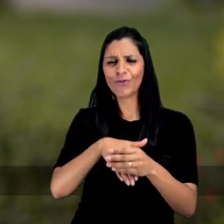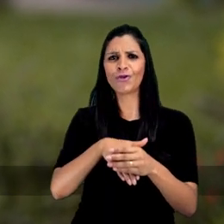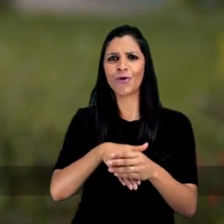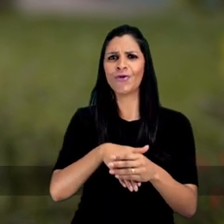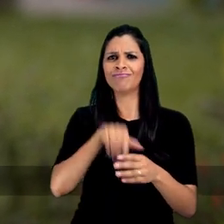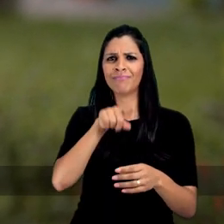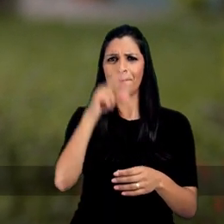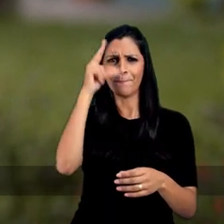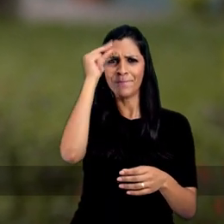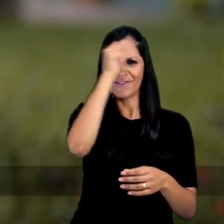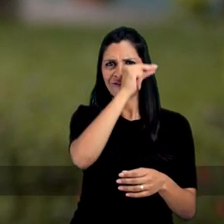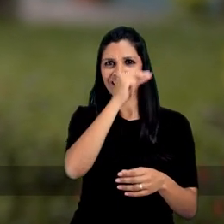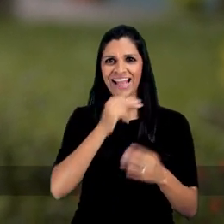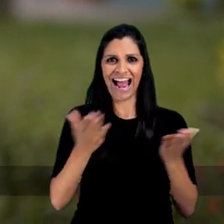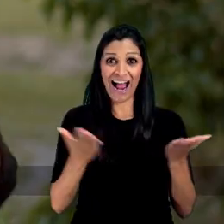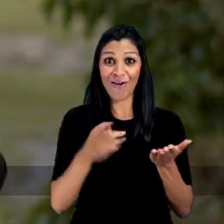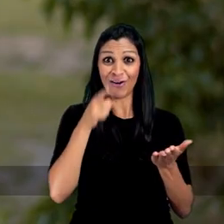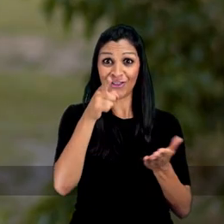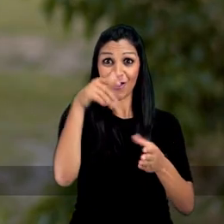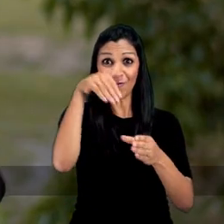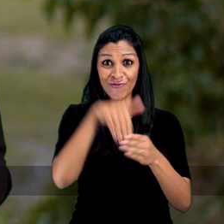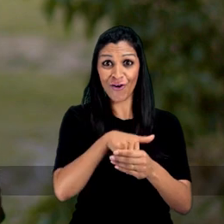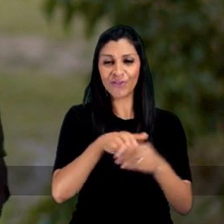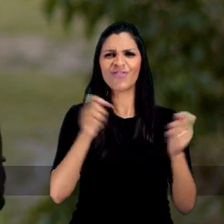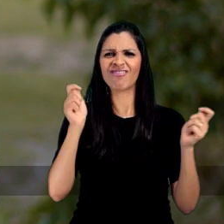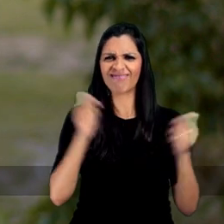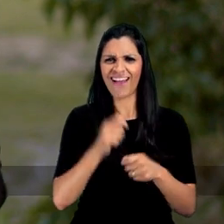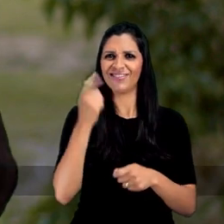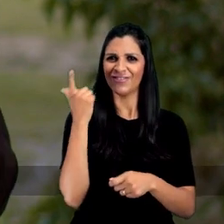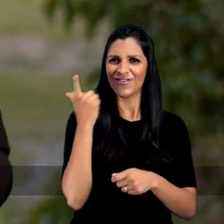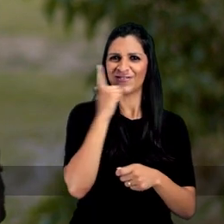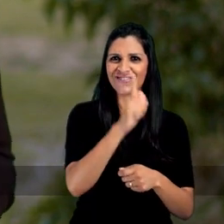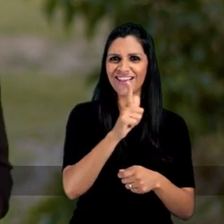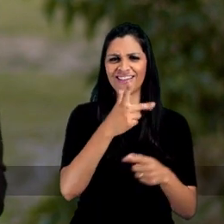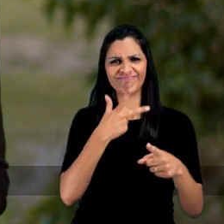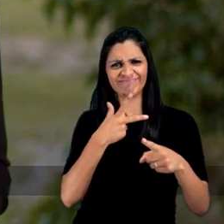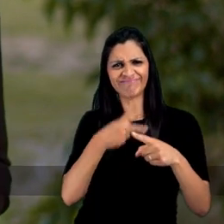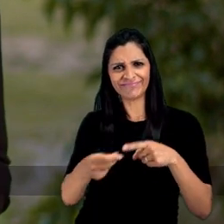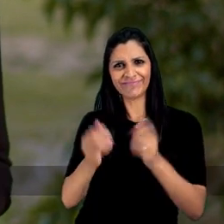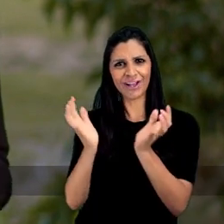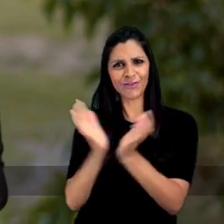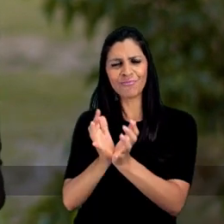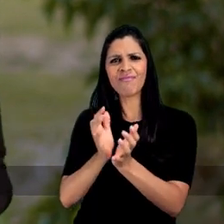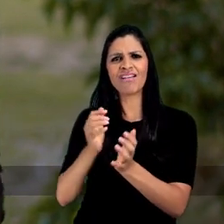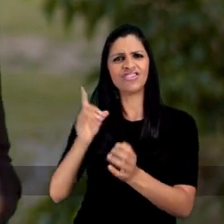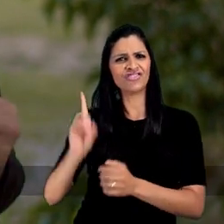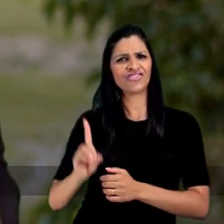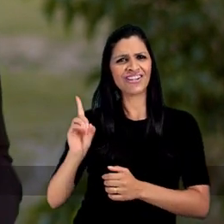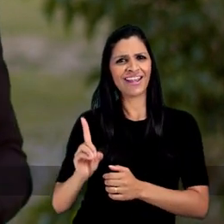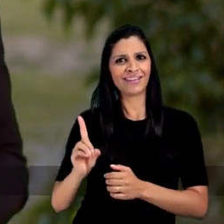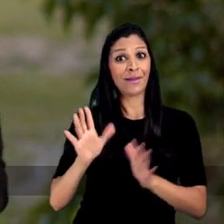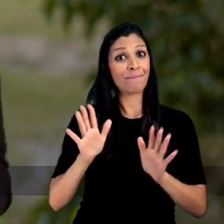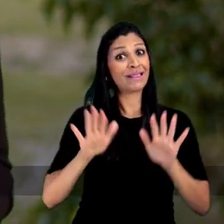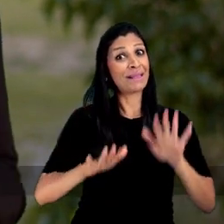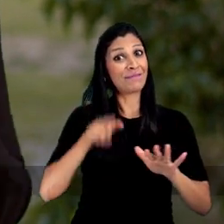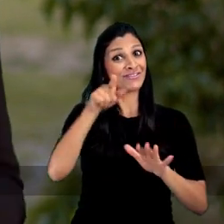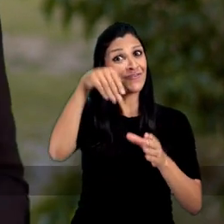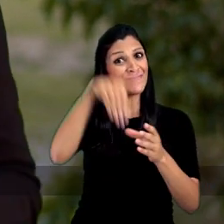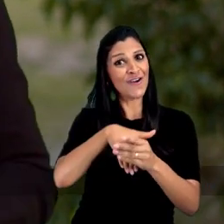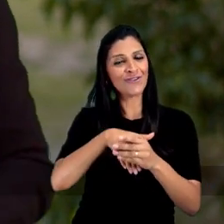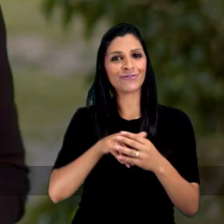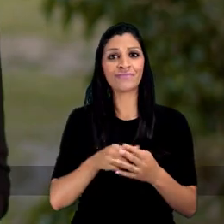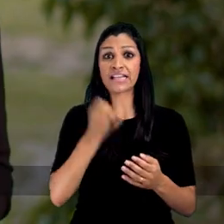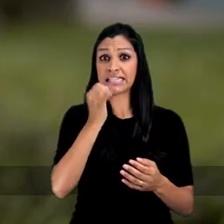votou para eleger uma prefeita. Agora, com o teu voto, a gente vai conseguir. Derrotar a turma da velha direita